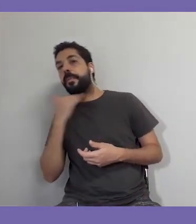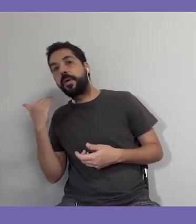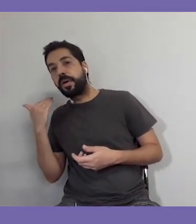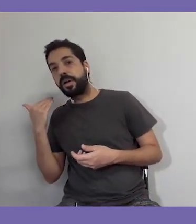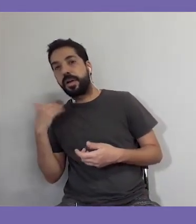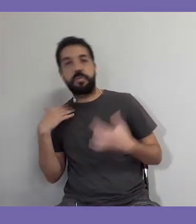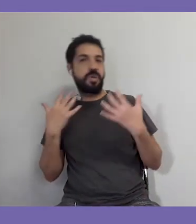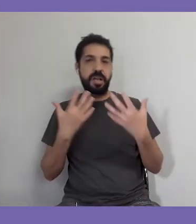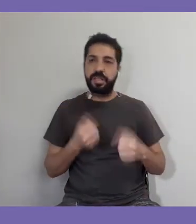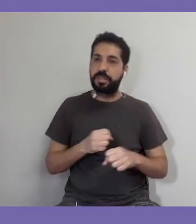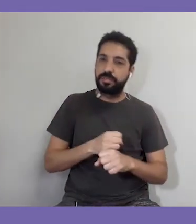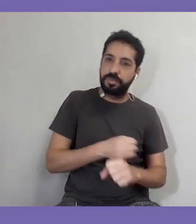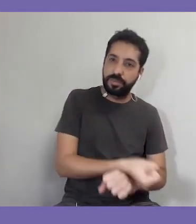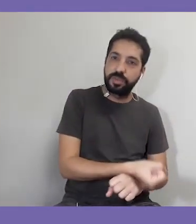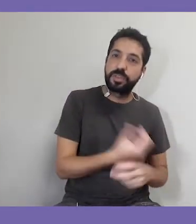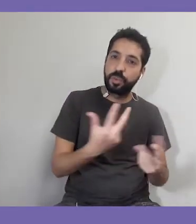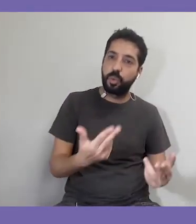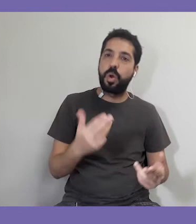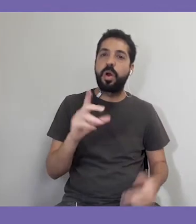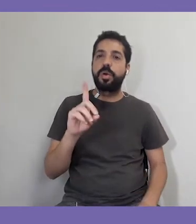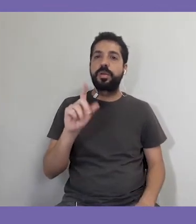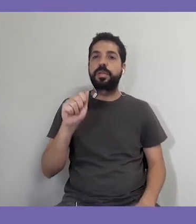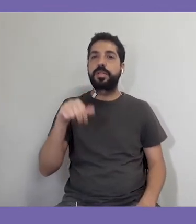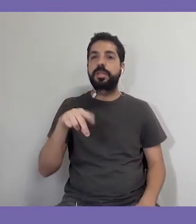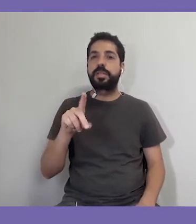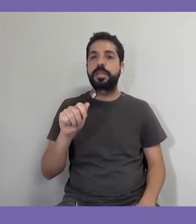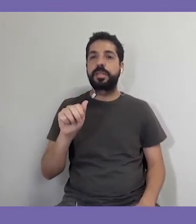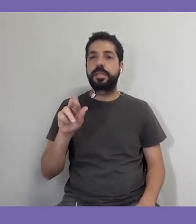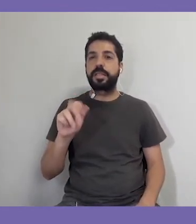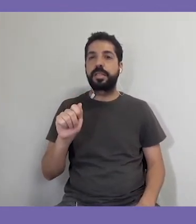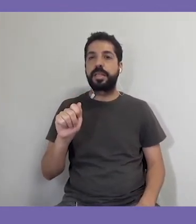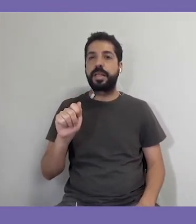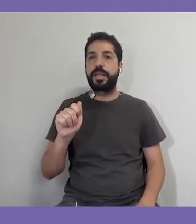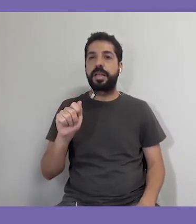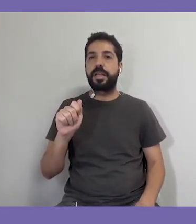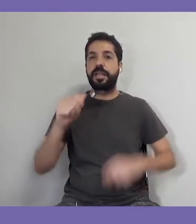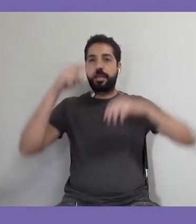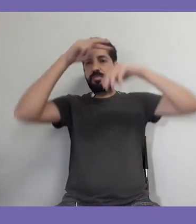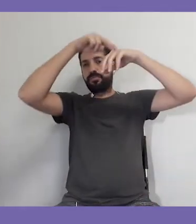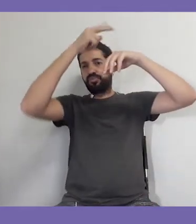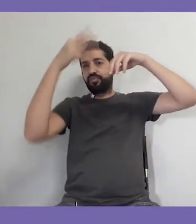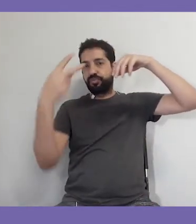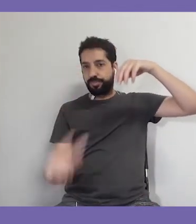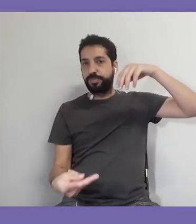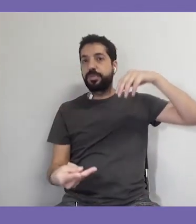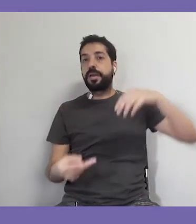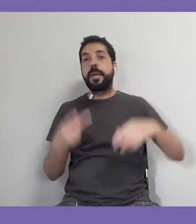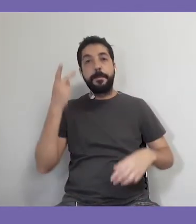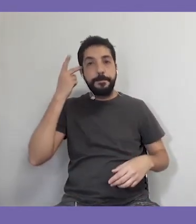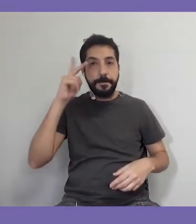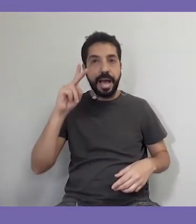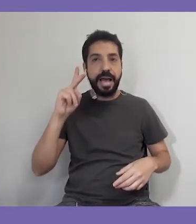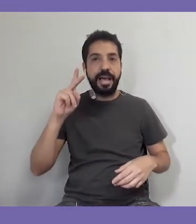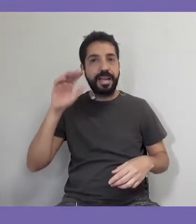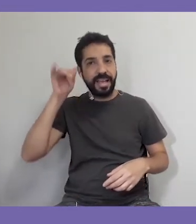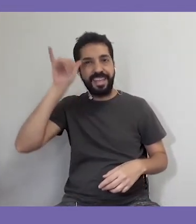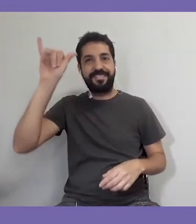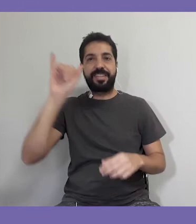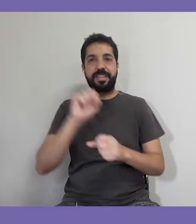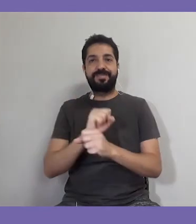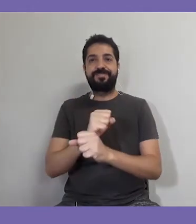a ser escravizado, né? Como Dandara que se lança ali na pedreira para não ser escravizado,